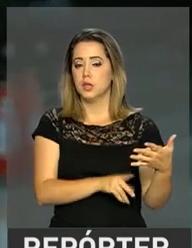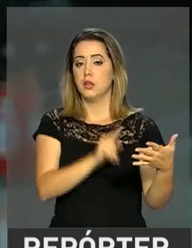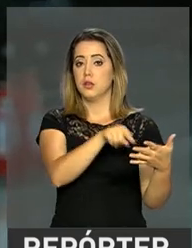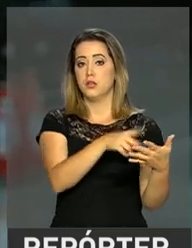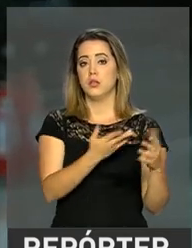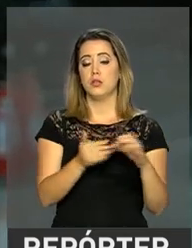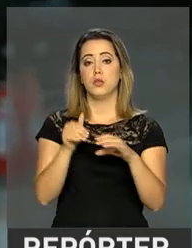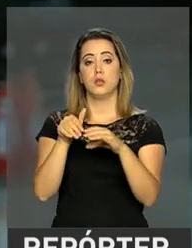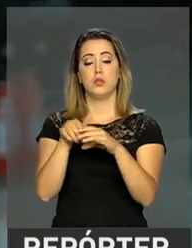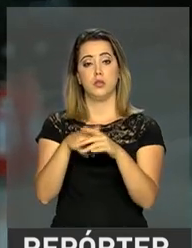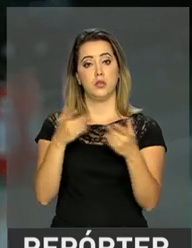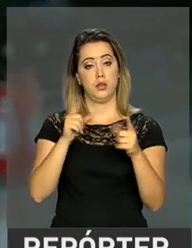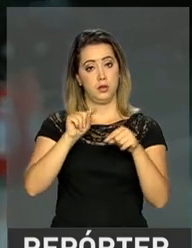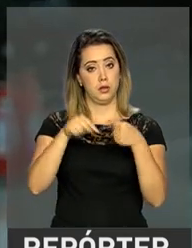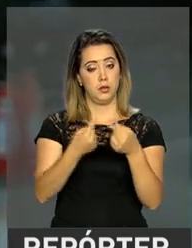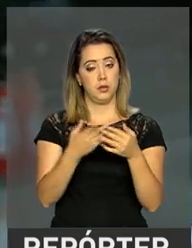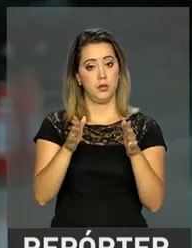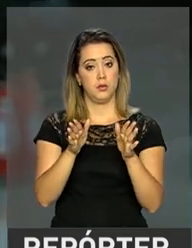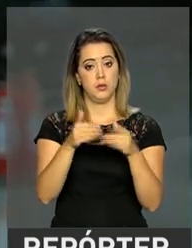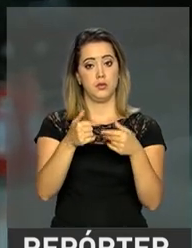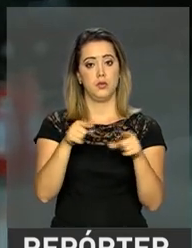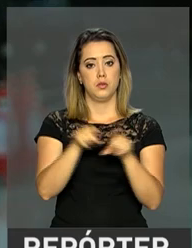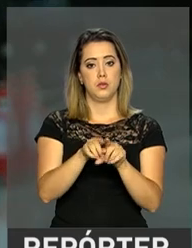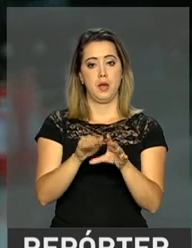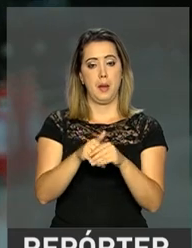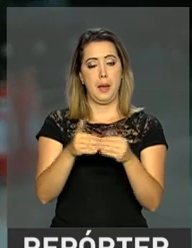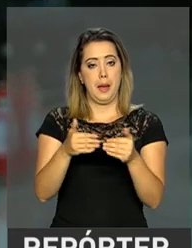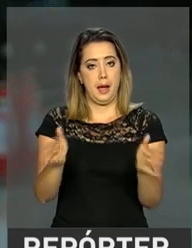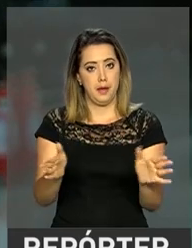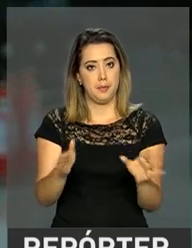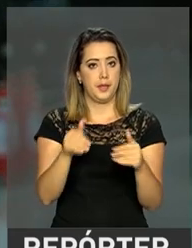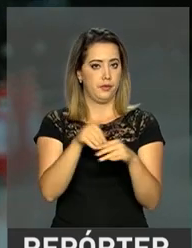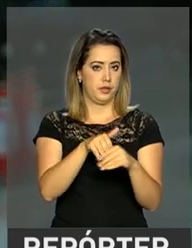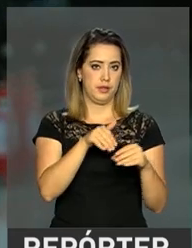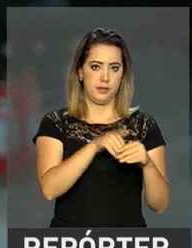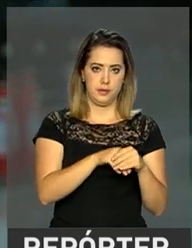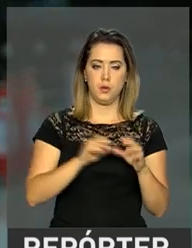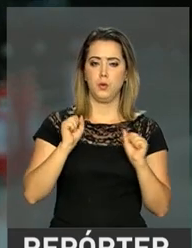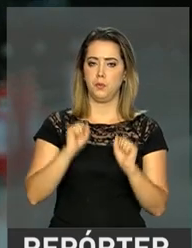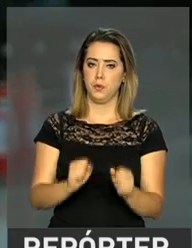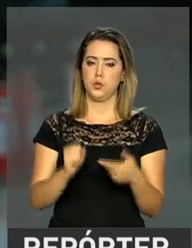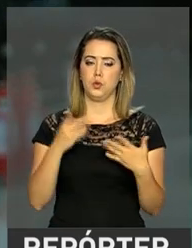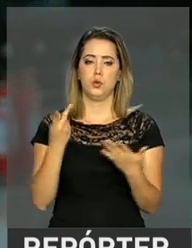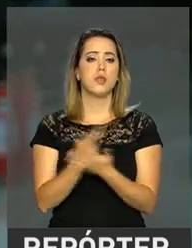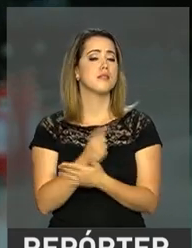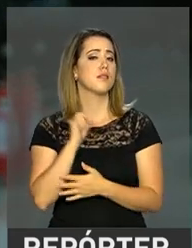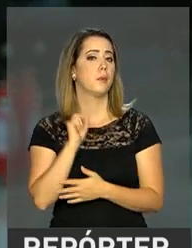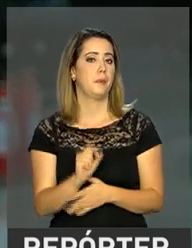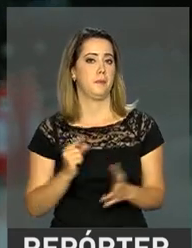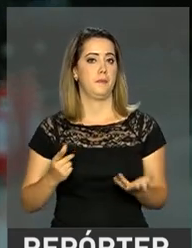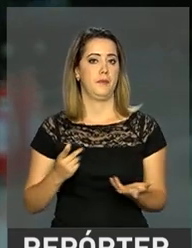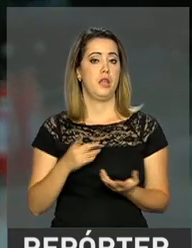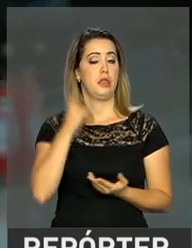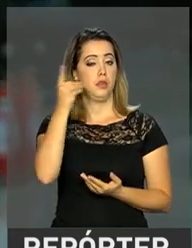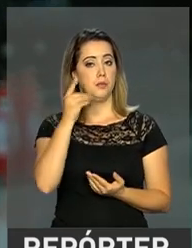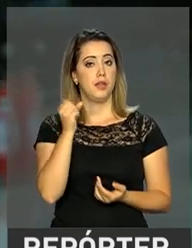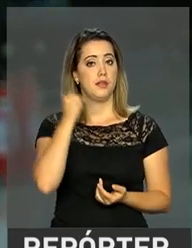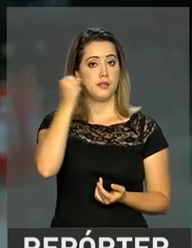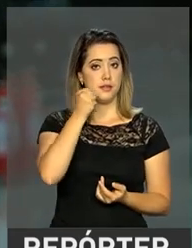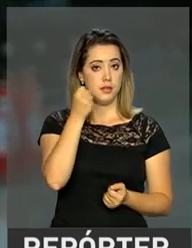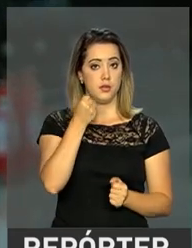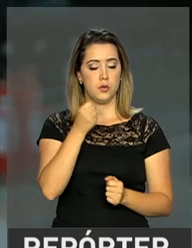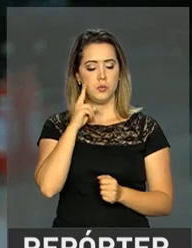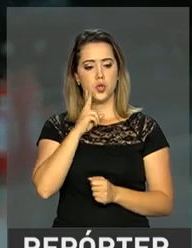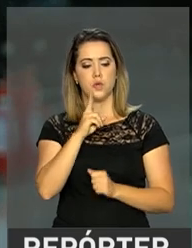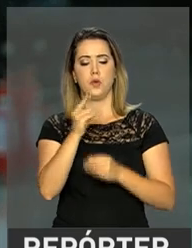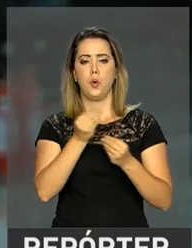Congresso Nacional será destrancada. Com isso, deputados e senadores vão poder analisar as mudanças das